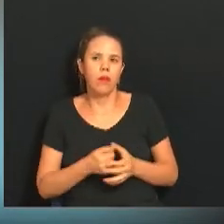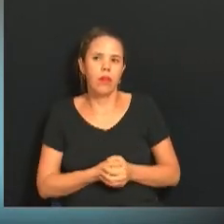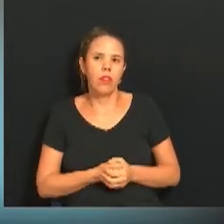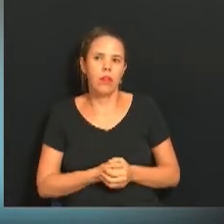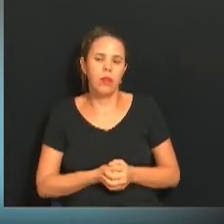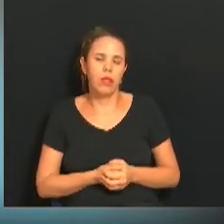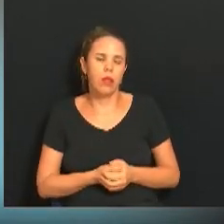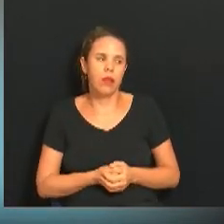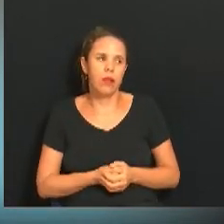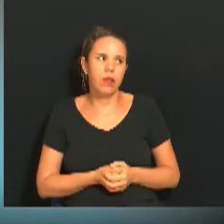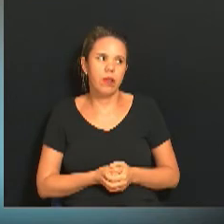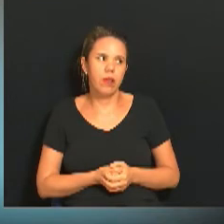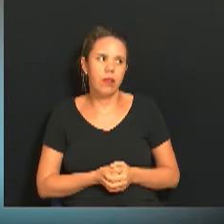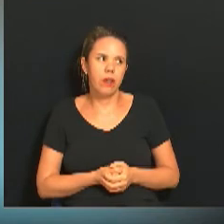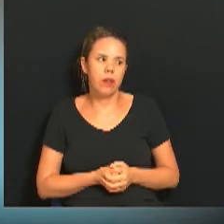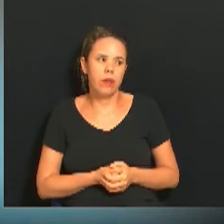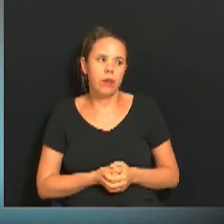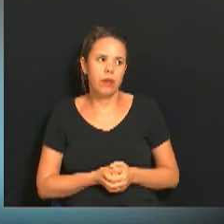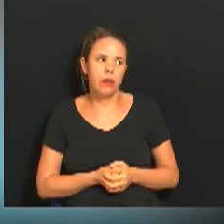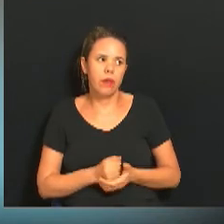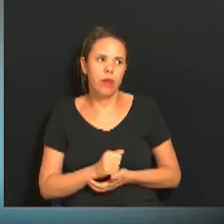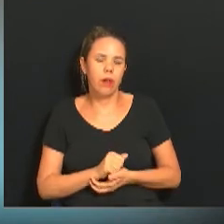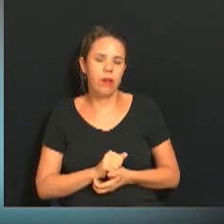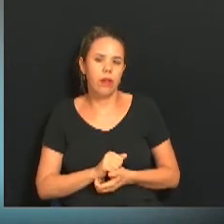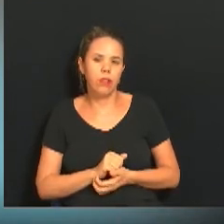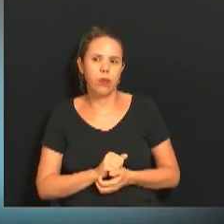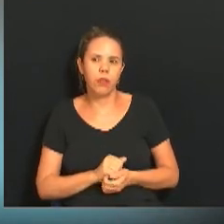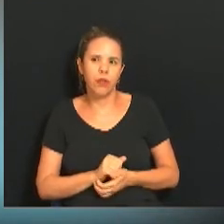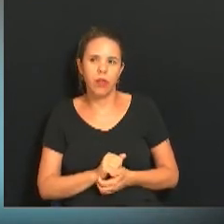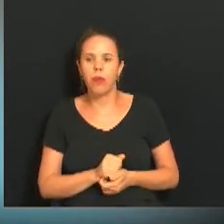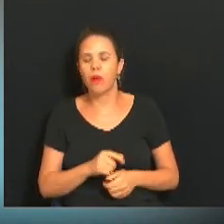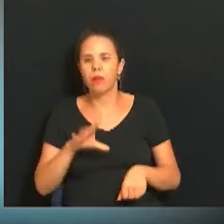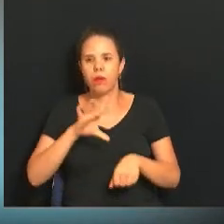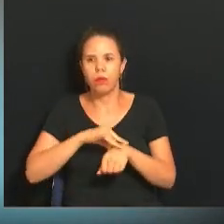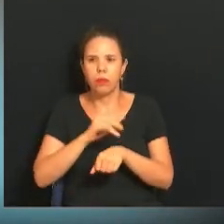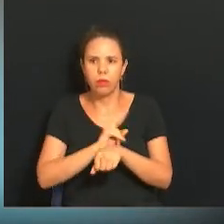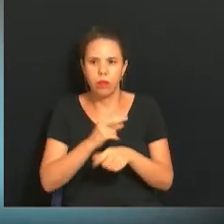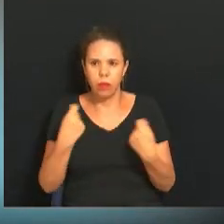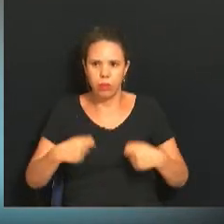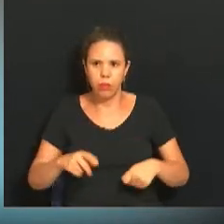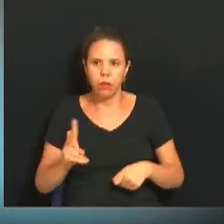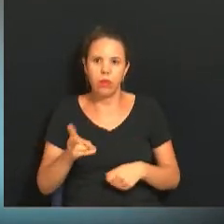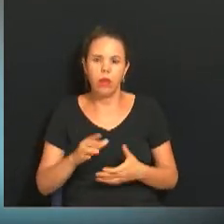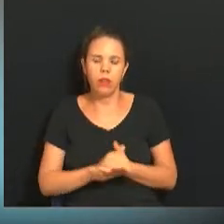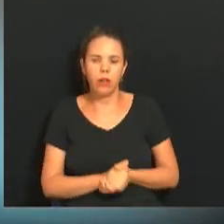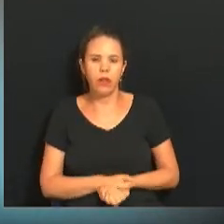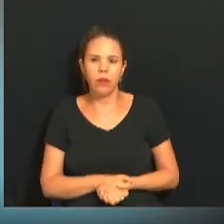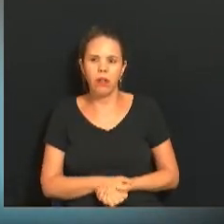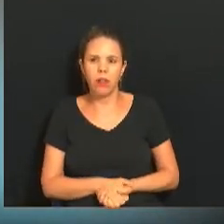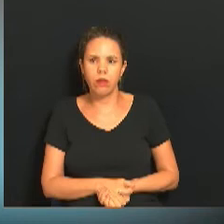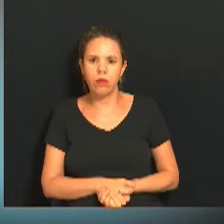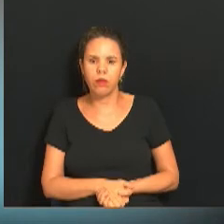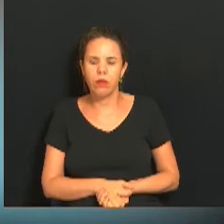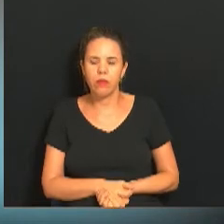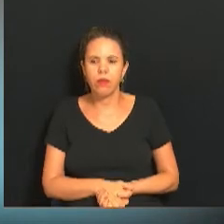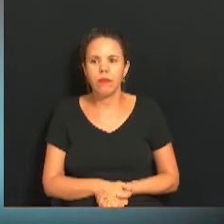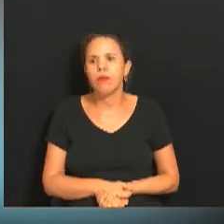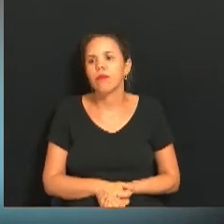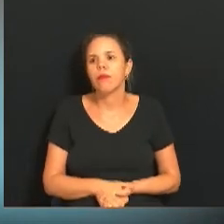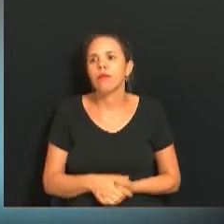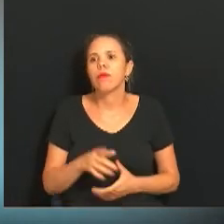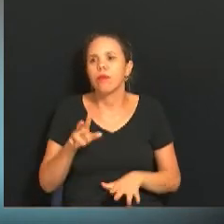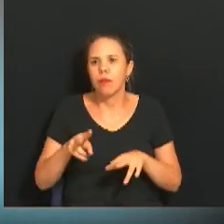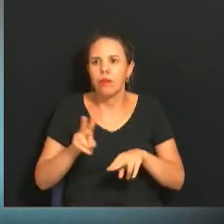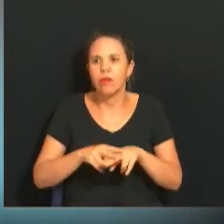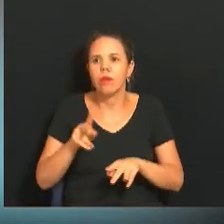a gente sempre está em contato com o Cris, é o secretário de Segurança, ele sempre tem mandado a guarda lá, tem prendido as pessoas ali,